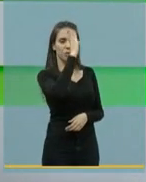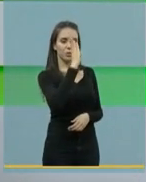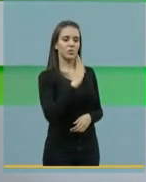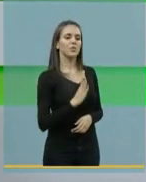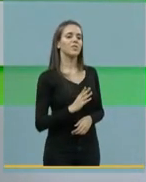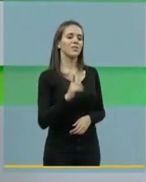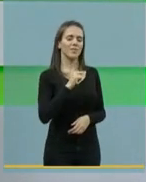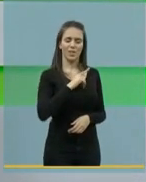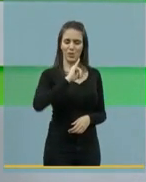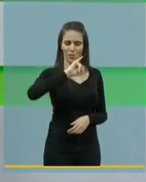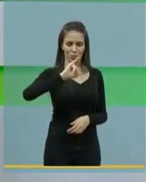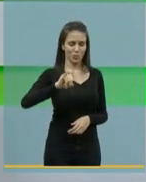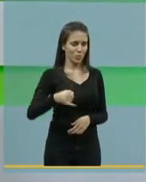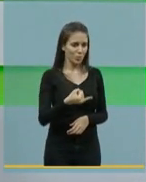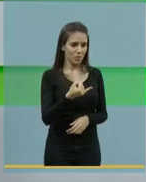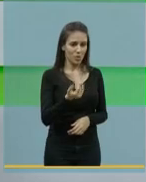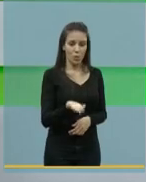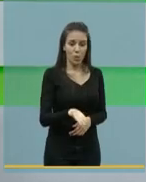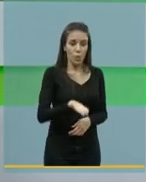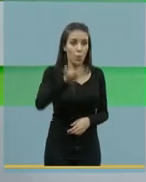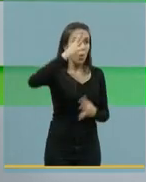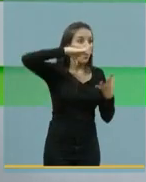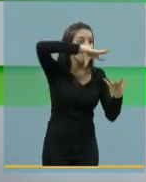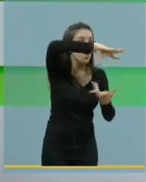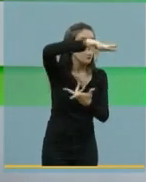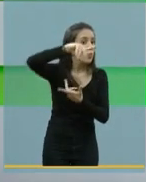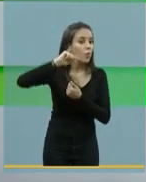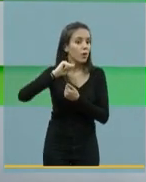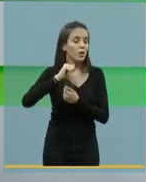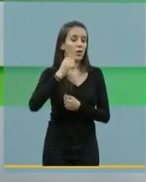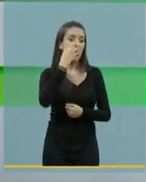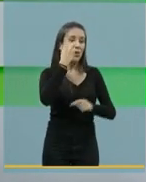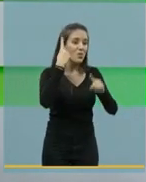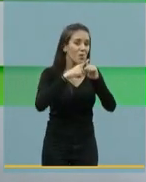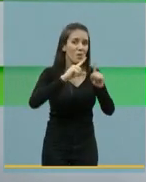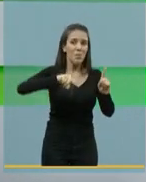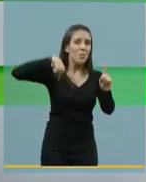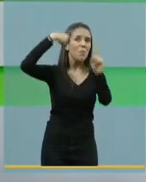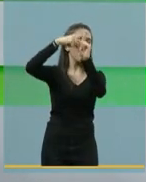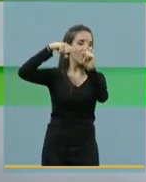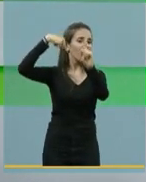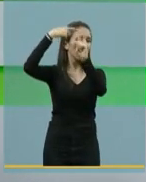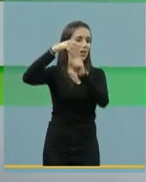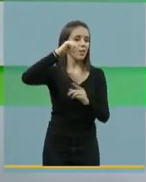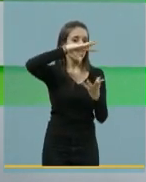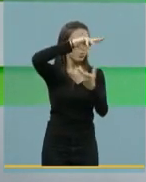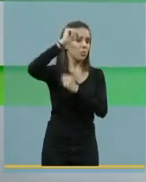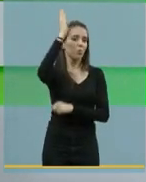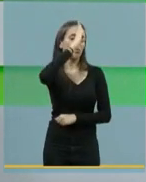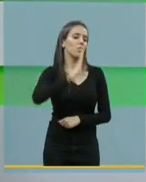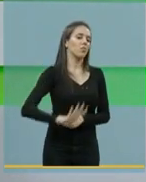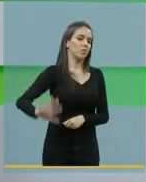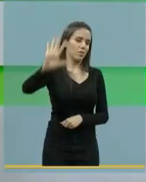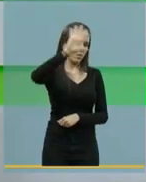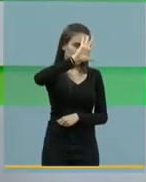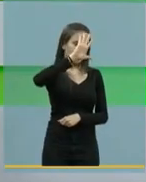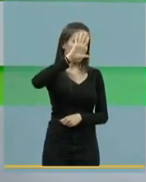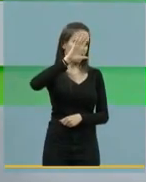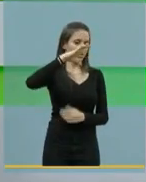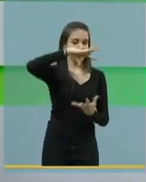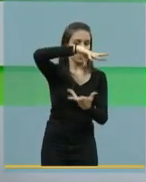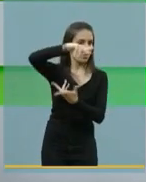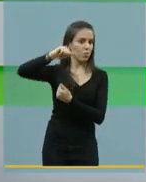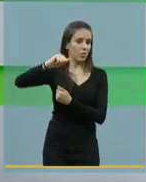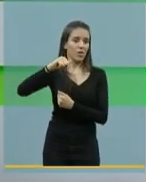os juros dos mais caros do mundo quatro vezes mais que a média mundial aliás o brasil é um